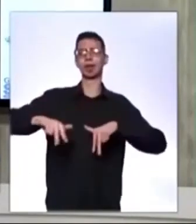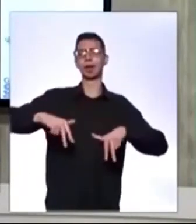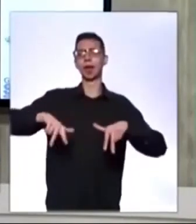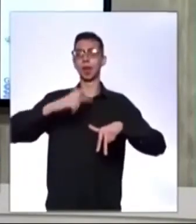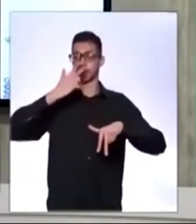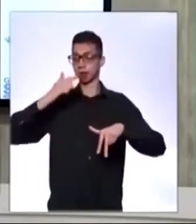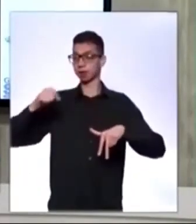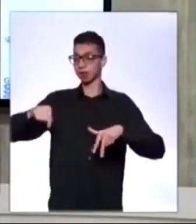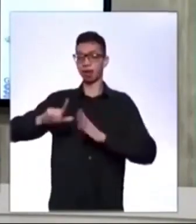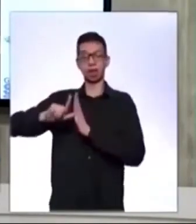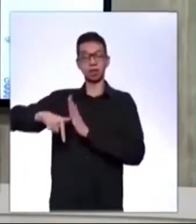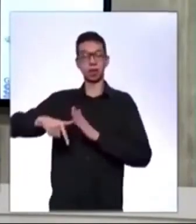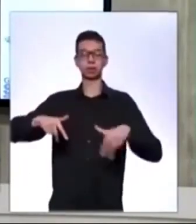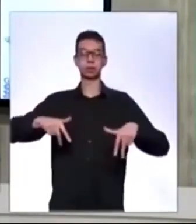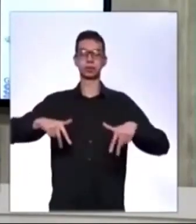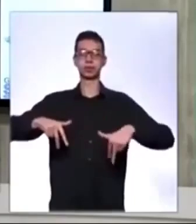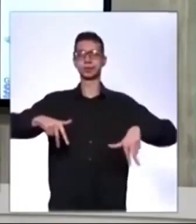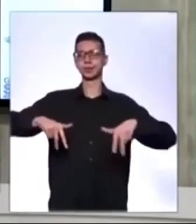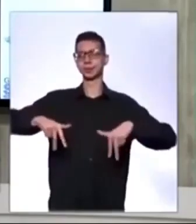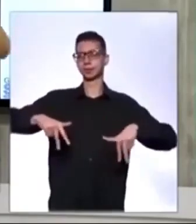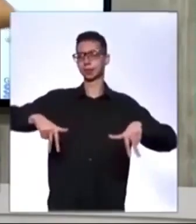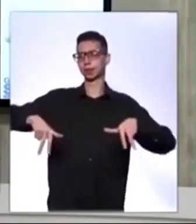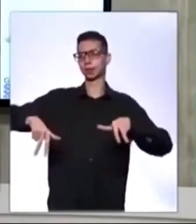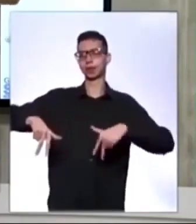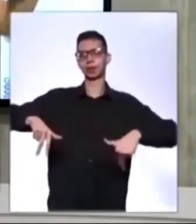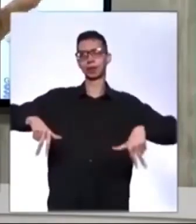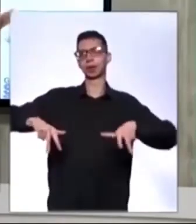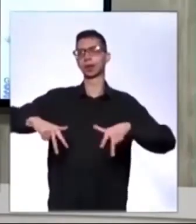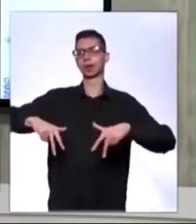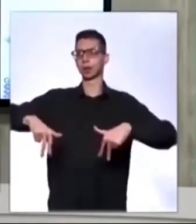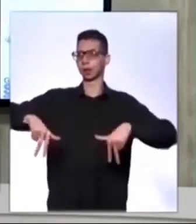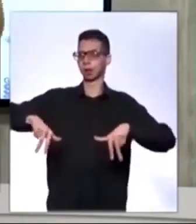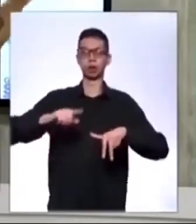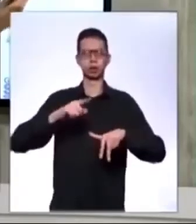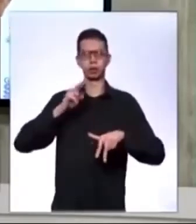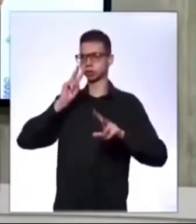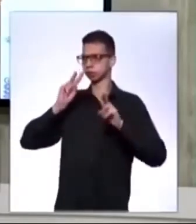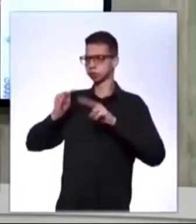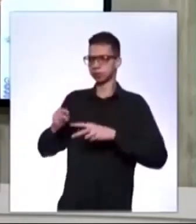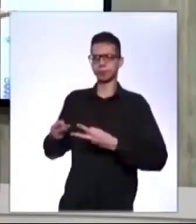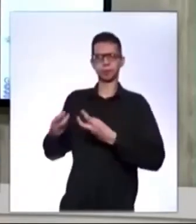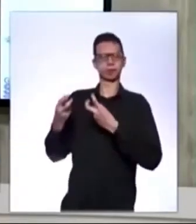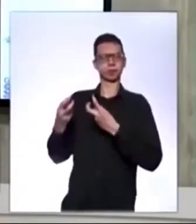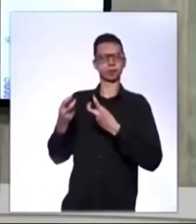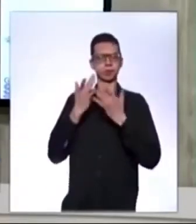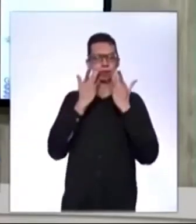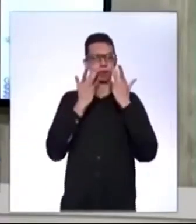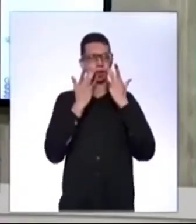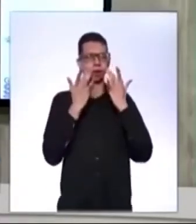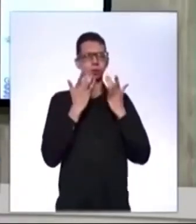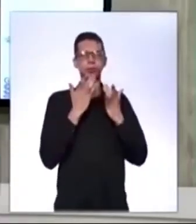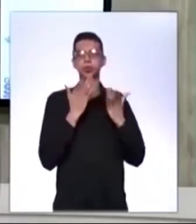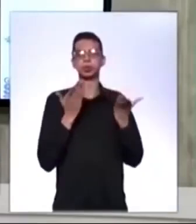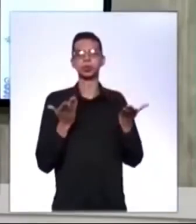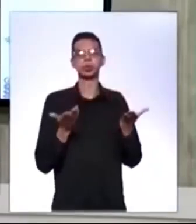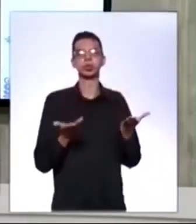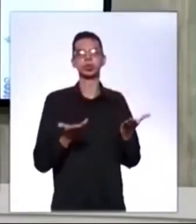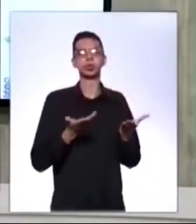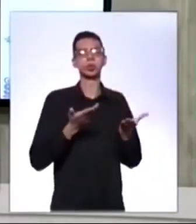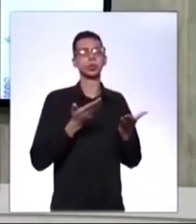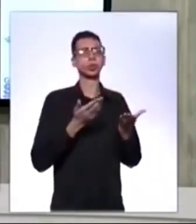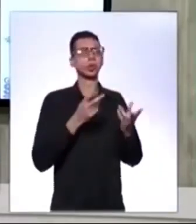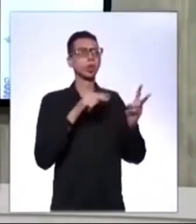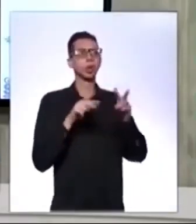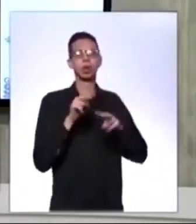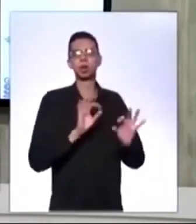mesmo tempo do outro, você não consegue tirar o olho daquela pessoa, você perde todo o resto do espetáculo, né? Então eu espero algumas questões quando eu vejo